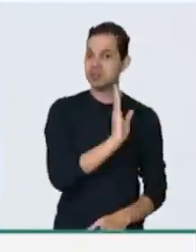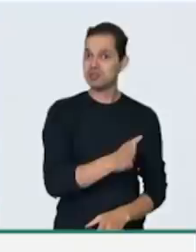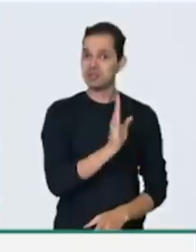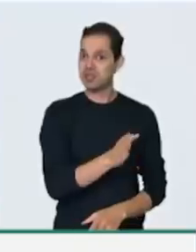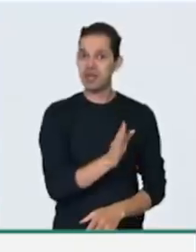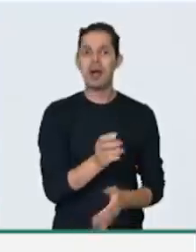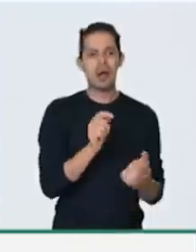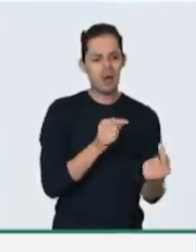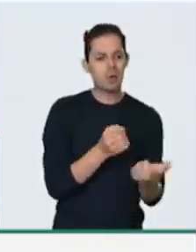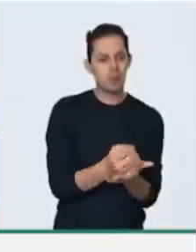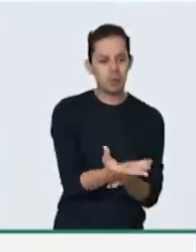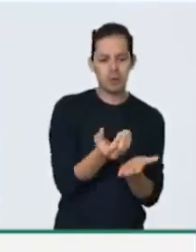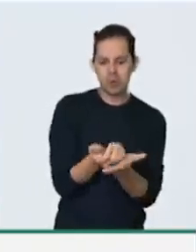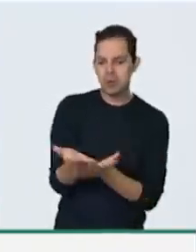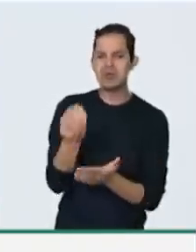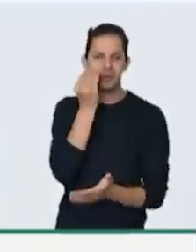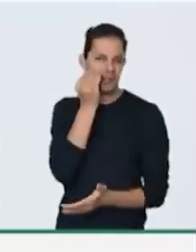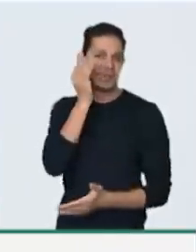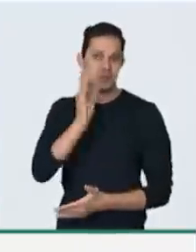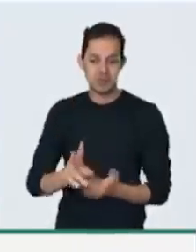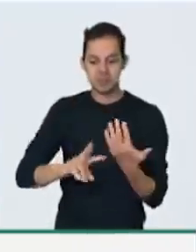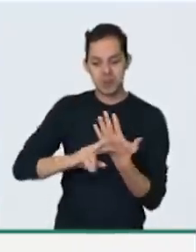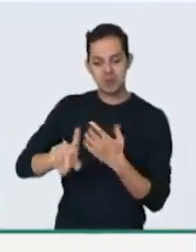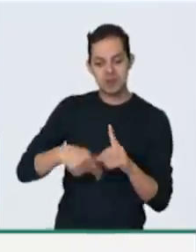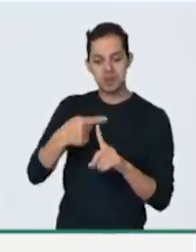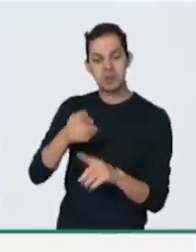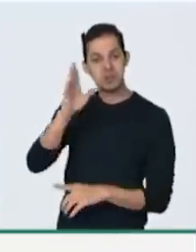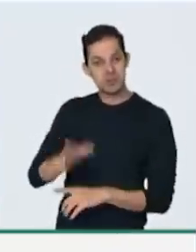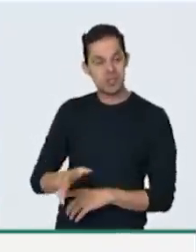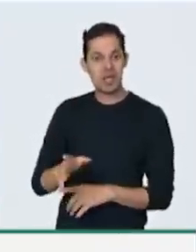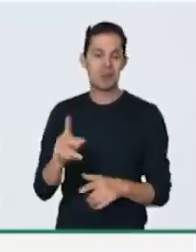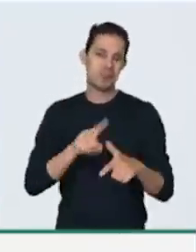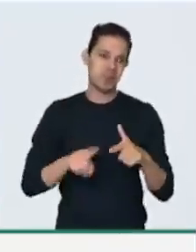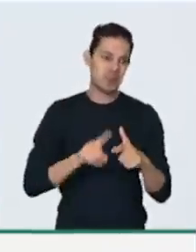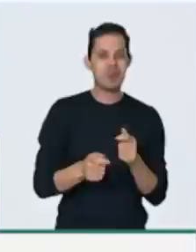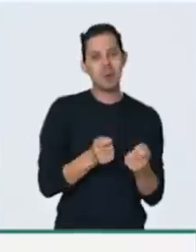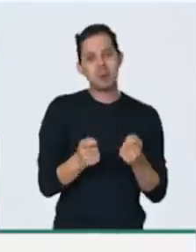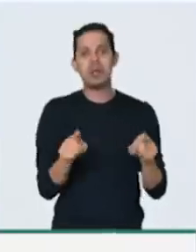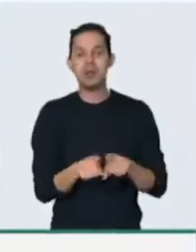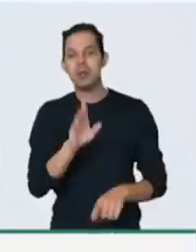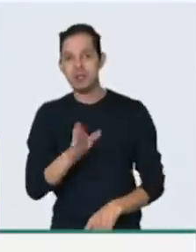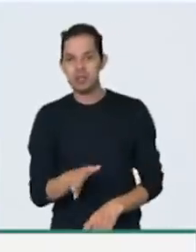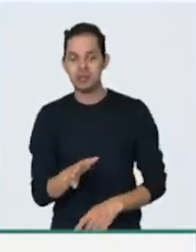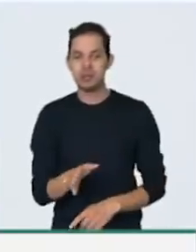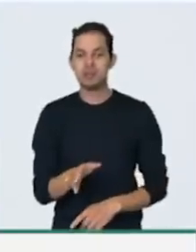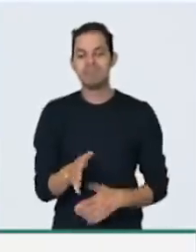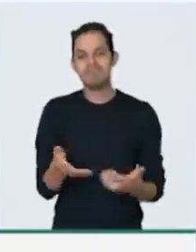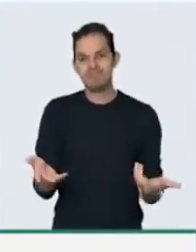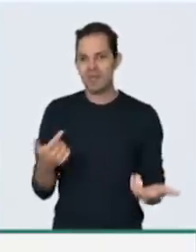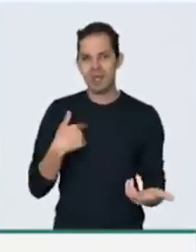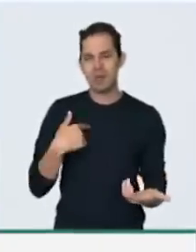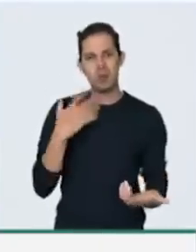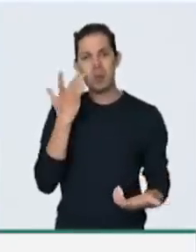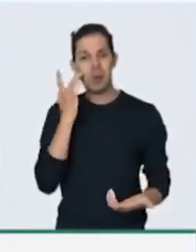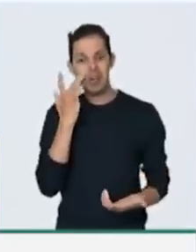está sendo aplicado, já está sendo testado, os efeitos já são positivos, os efeitos colaterais já estão controlados. Eu não acredito que haja